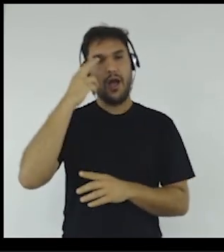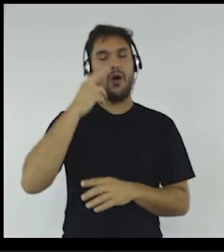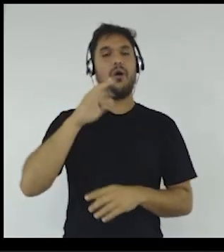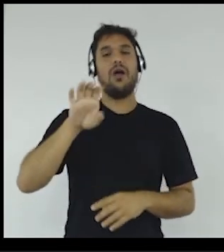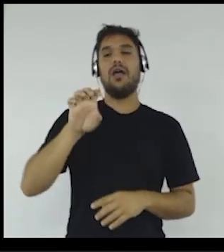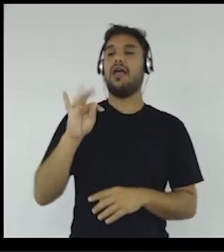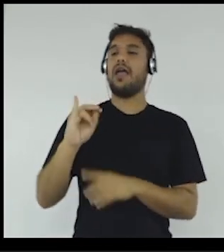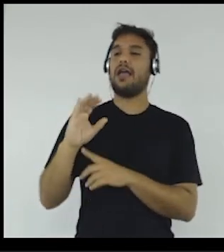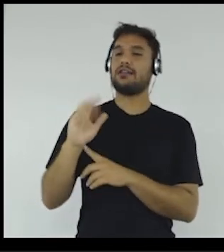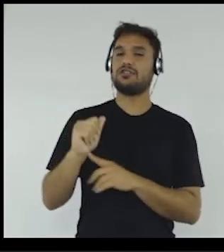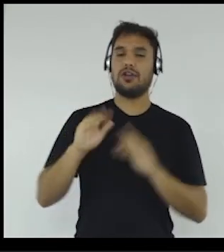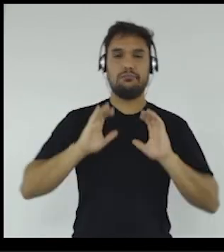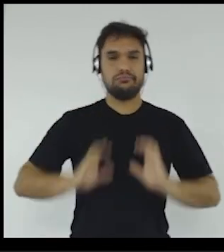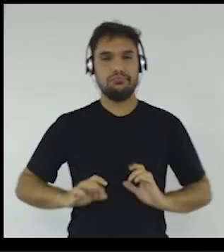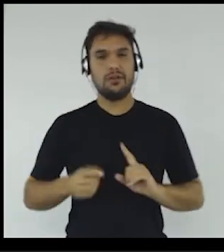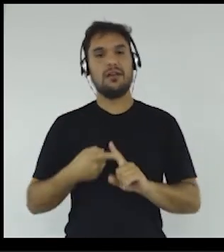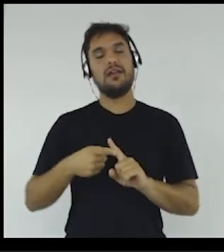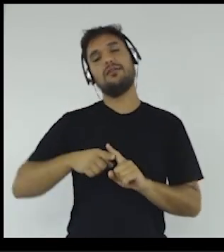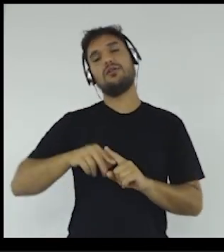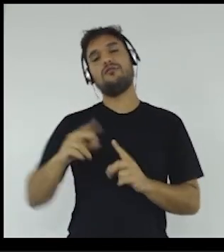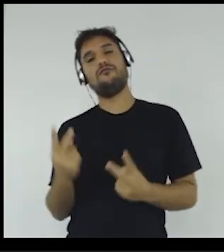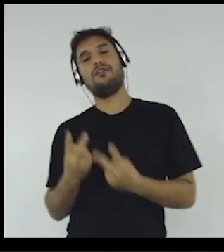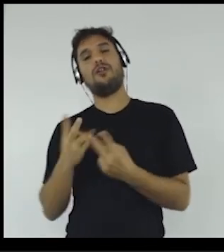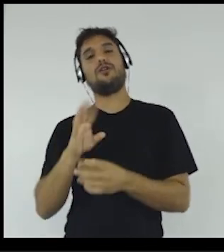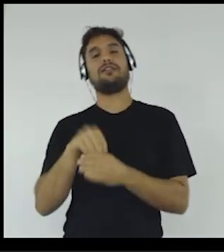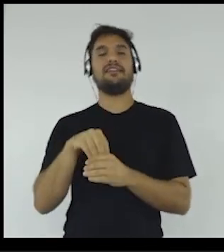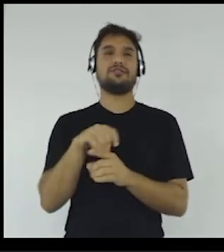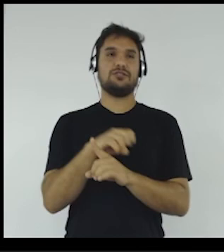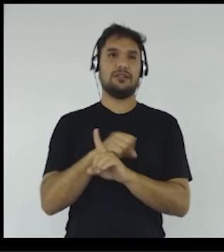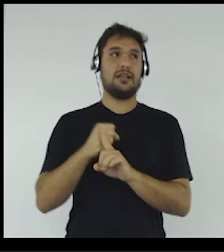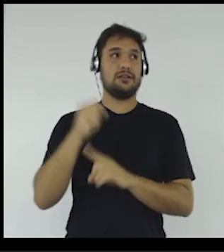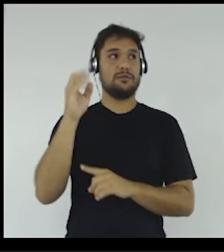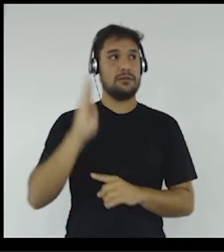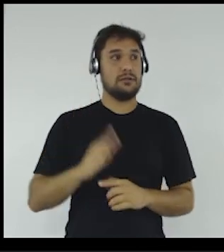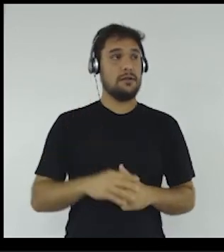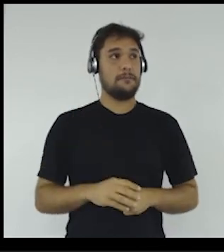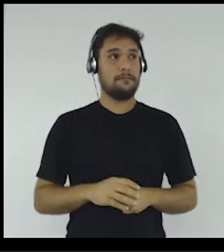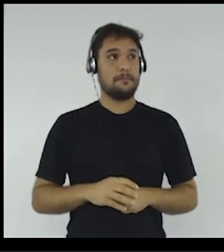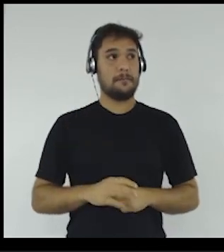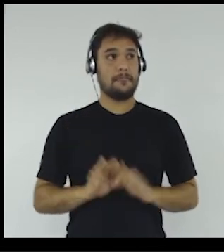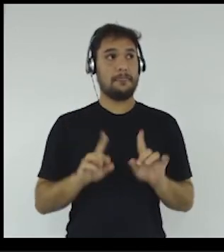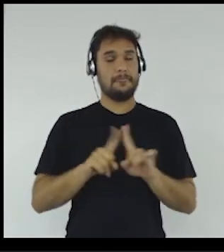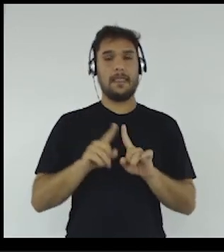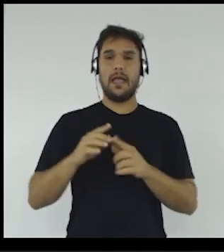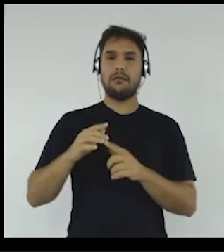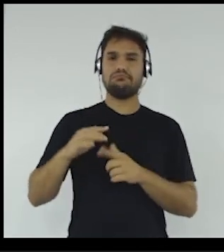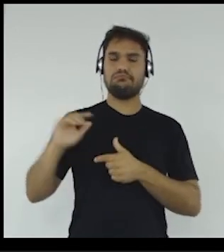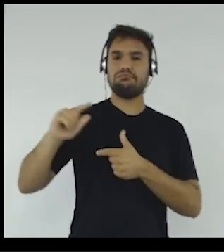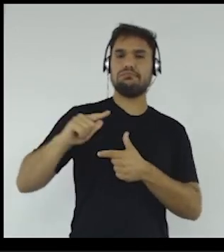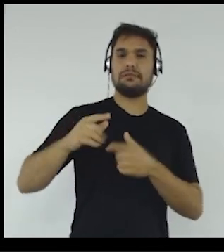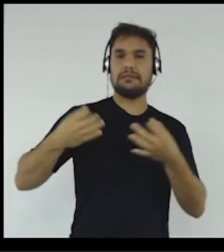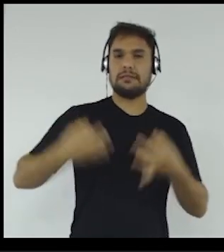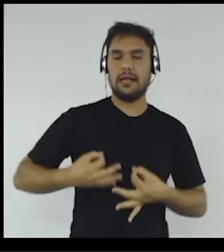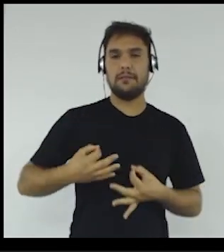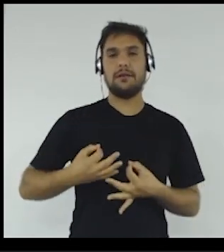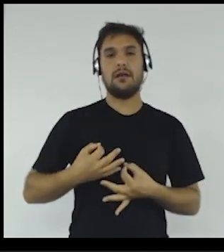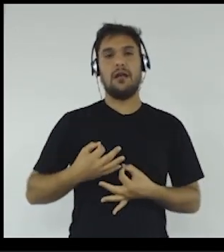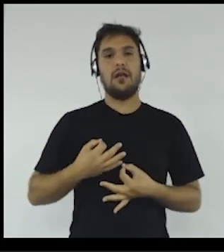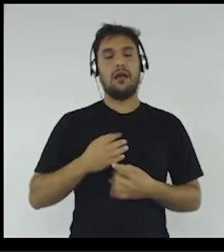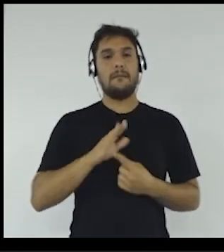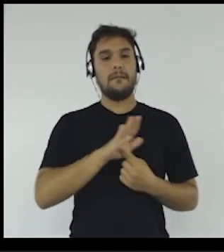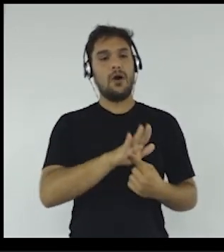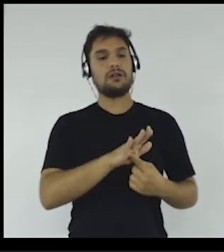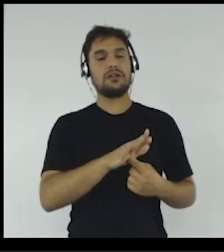e das escalas de valores que norteiam a sociedade brasileira. Com a categoria de sempre, precisão cirúrgica, aborda na